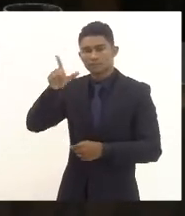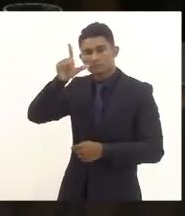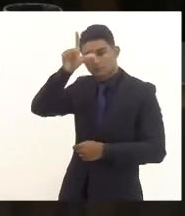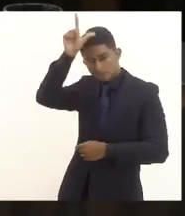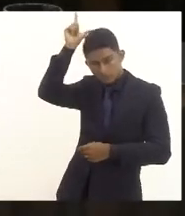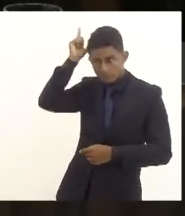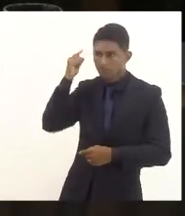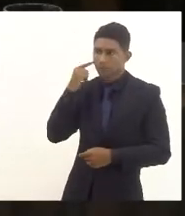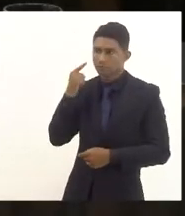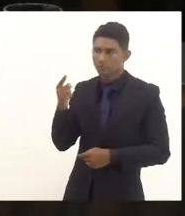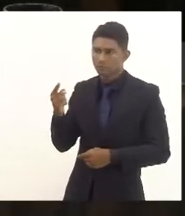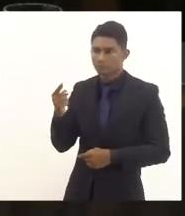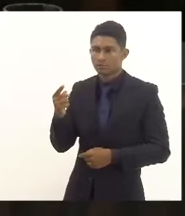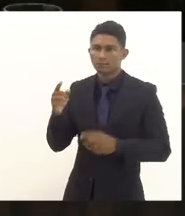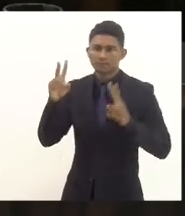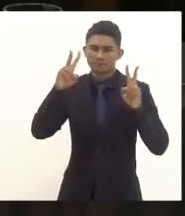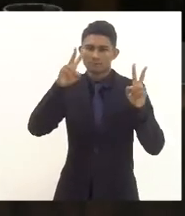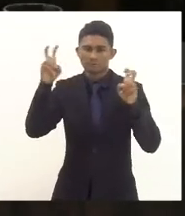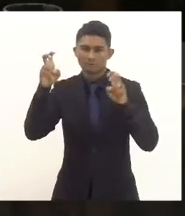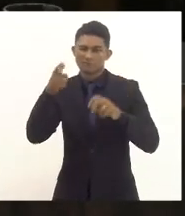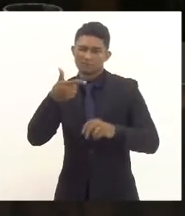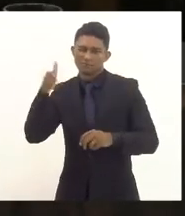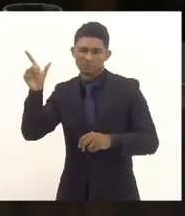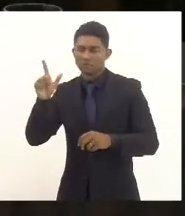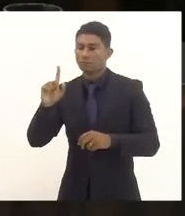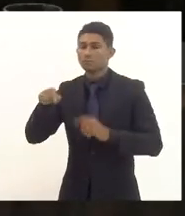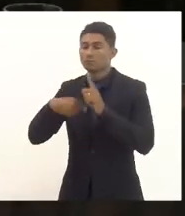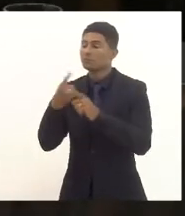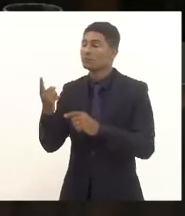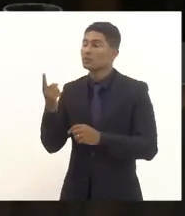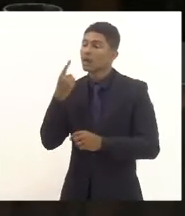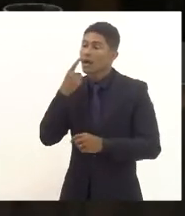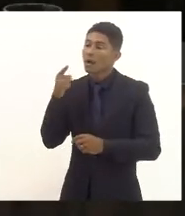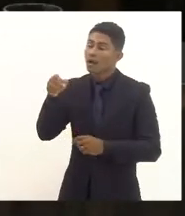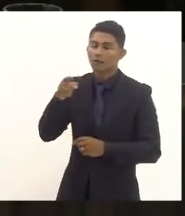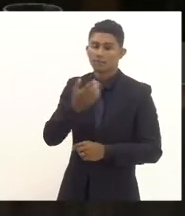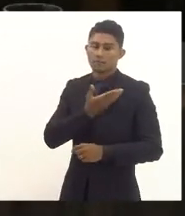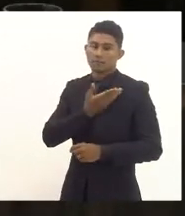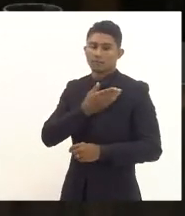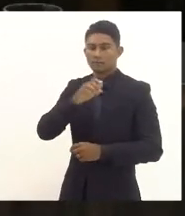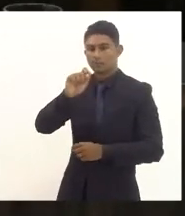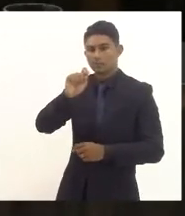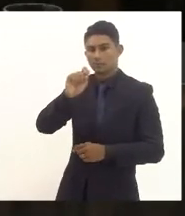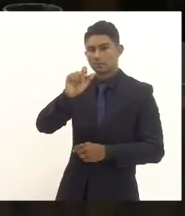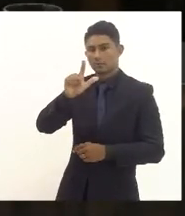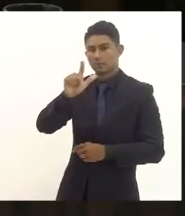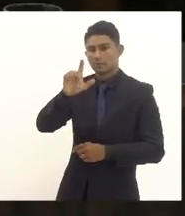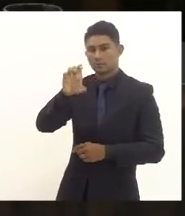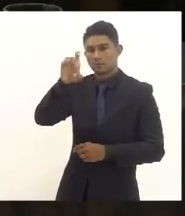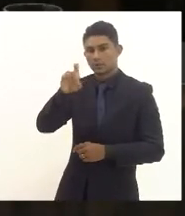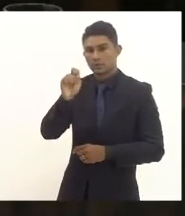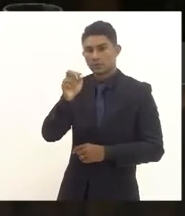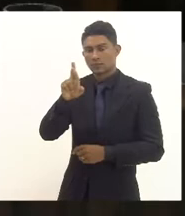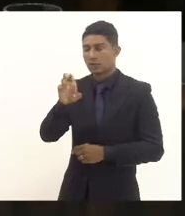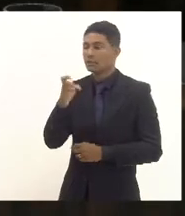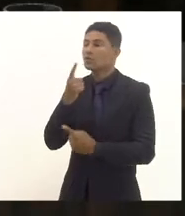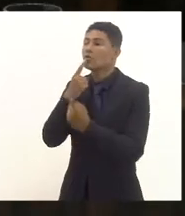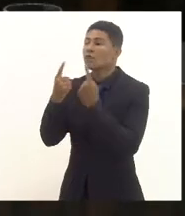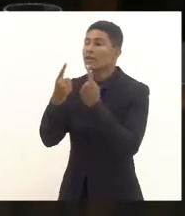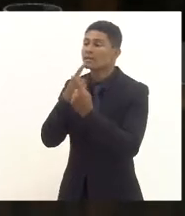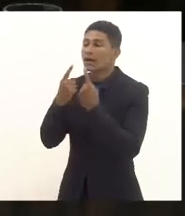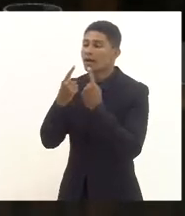Paulo fora de sistema Pudesse Conversar com o nosso amigo Alexandre Freitas que ele quer fazer uma